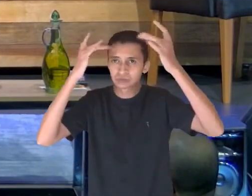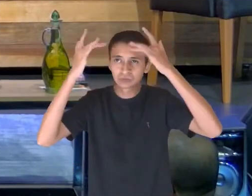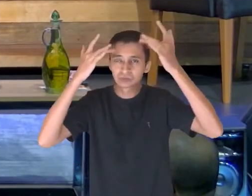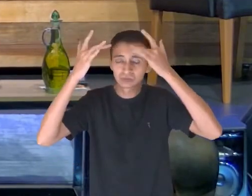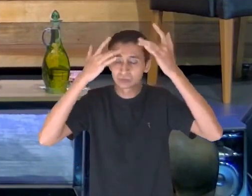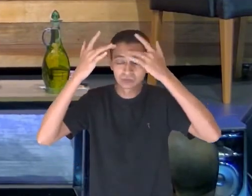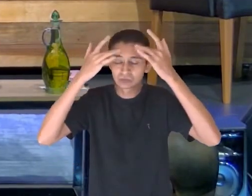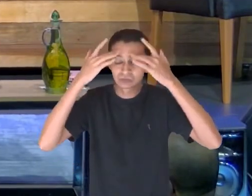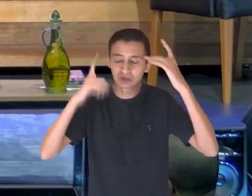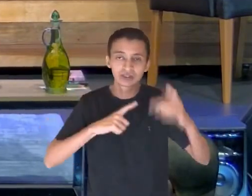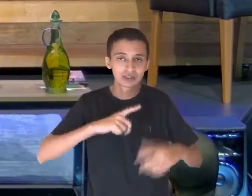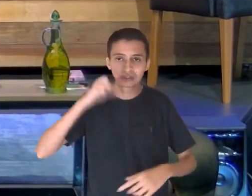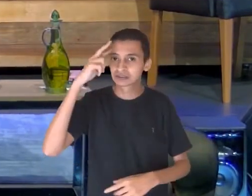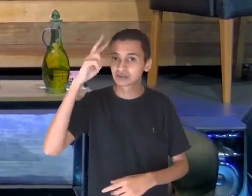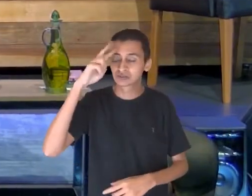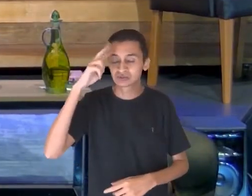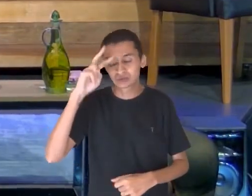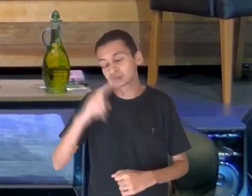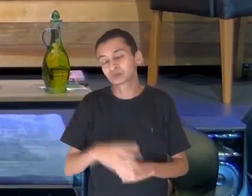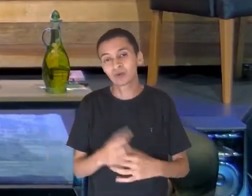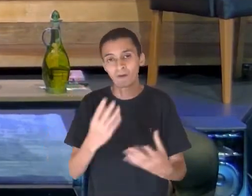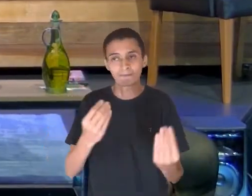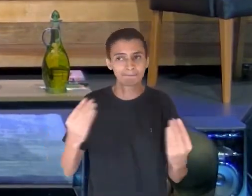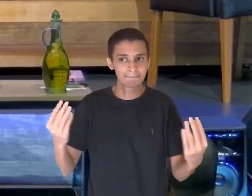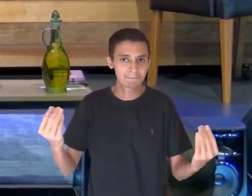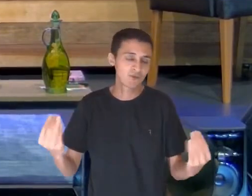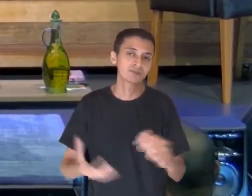para contar que parece que viveu 3 vidas numa adolescência?